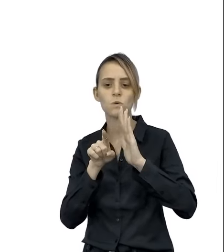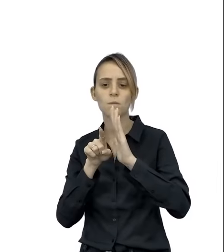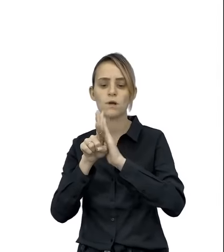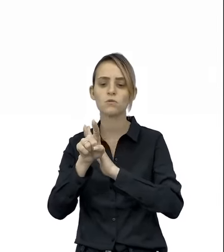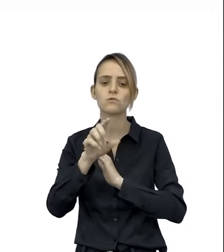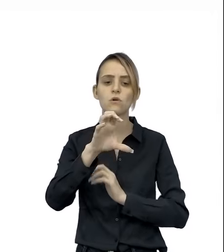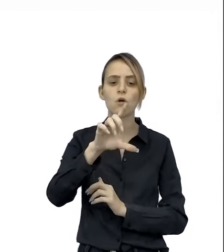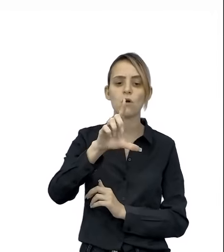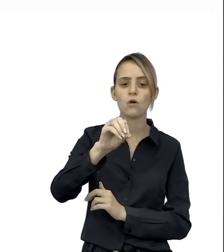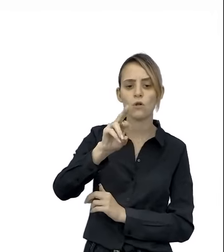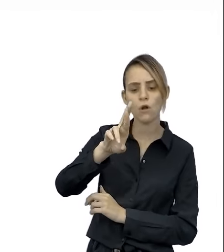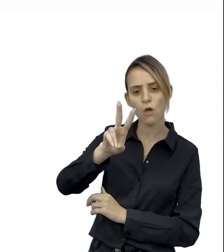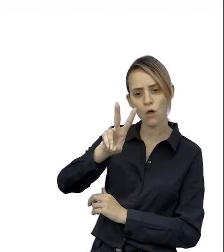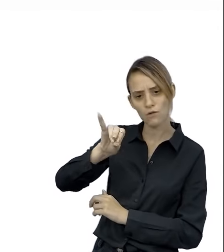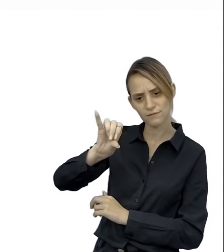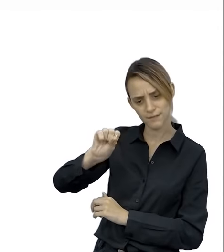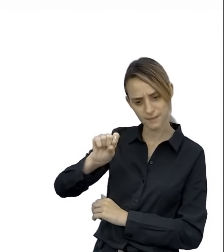também.